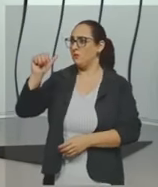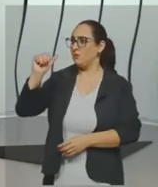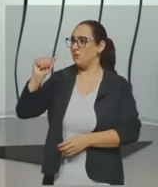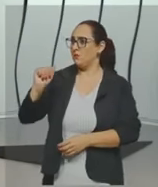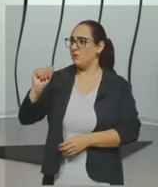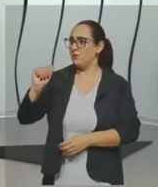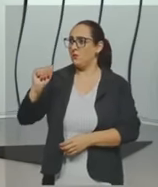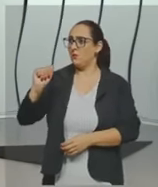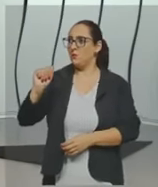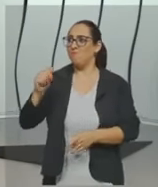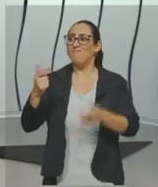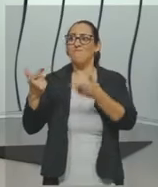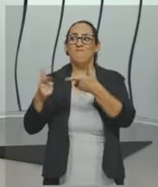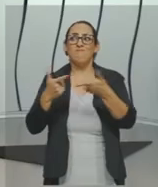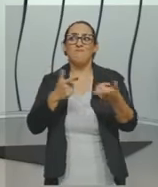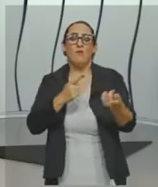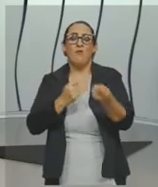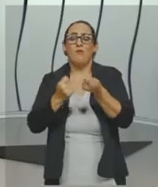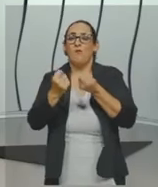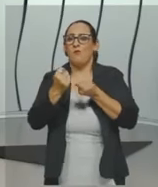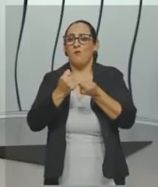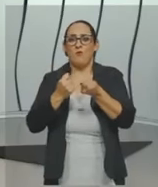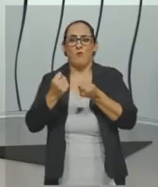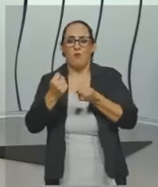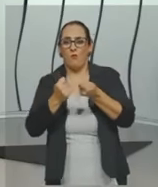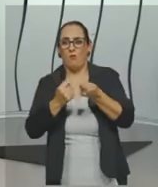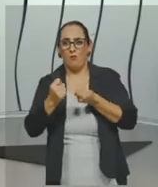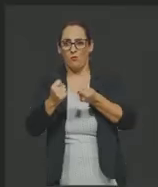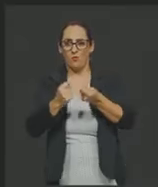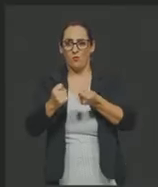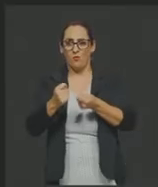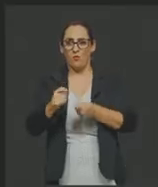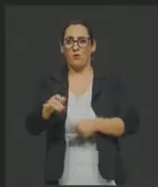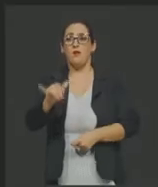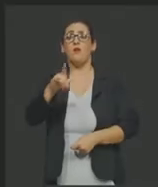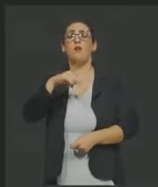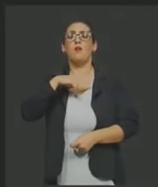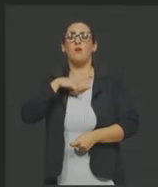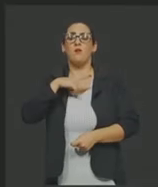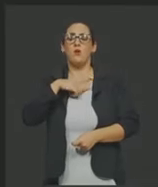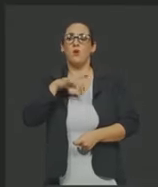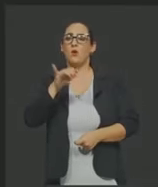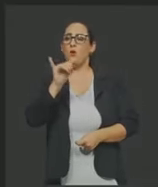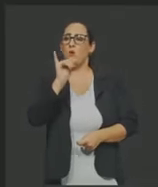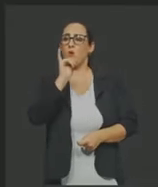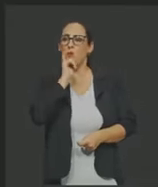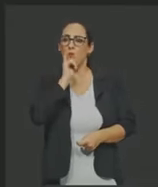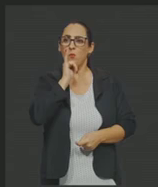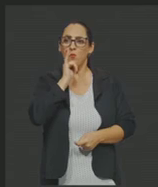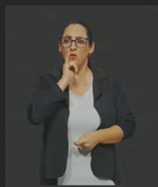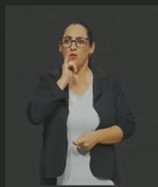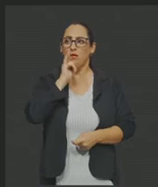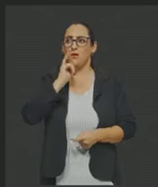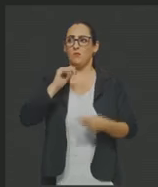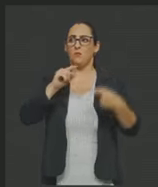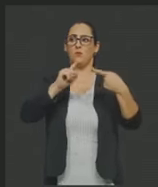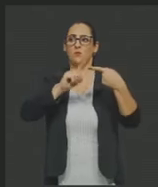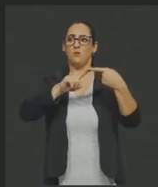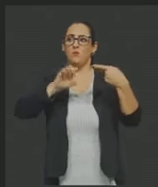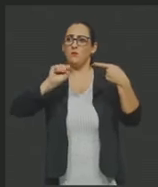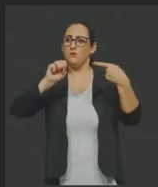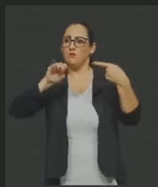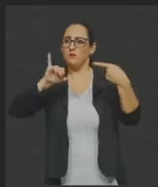eu não tenho controle sobre ele, tá? Nós temos o sistema nervoso autônomo simpático